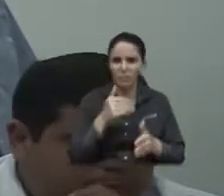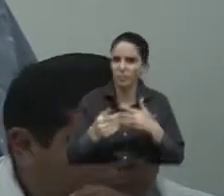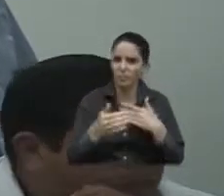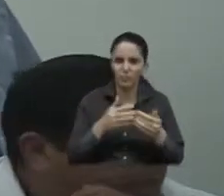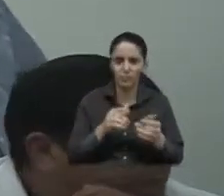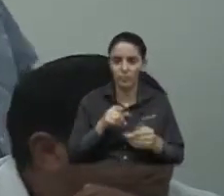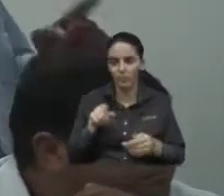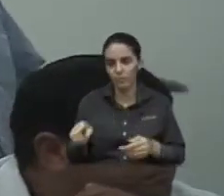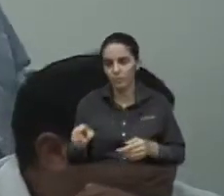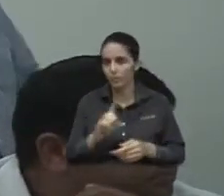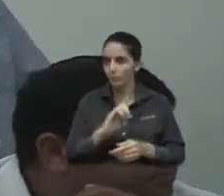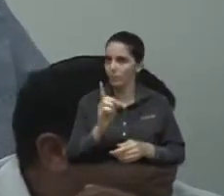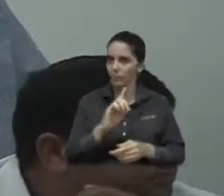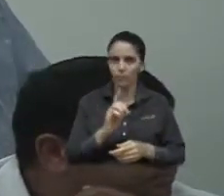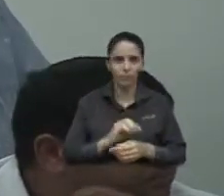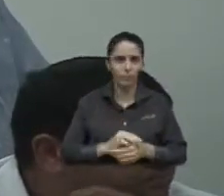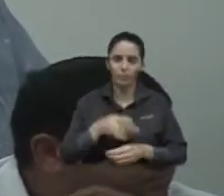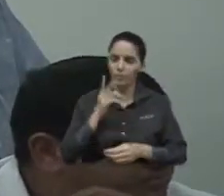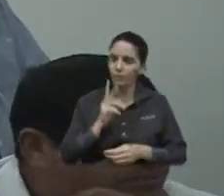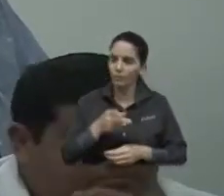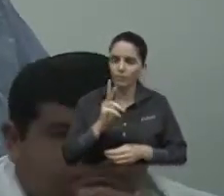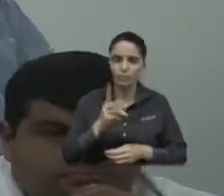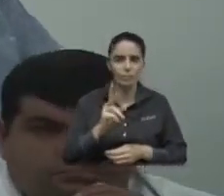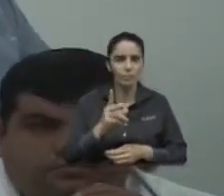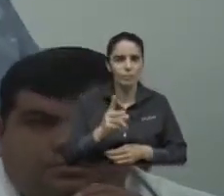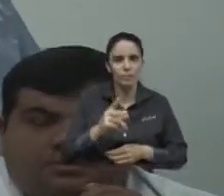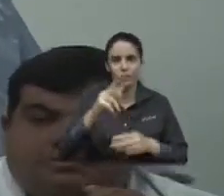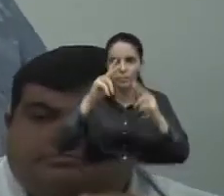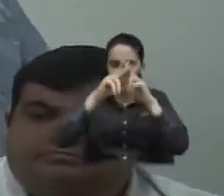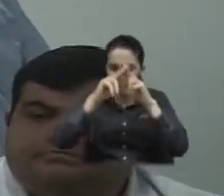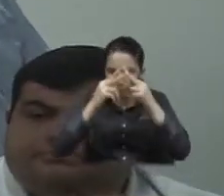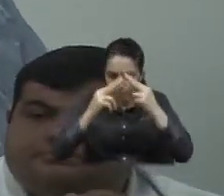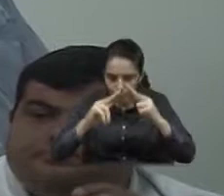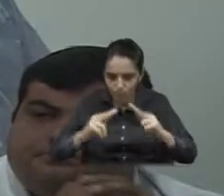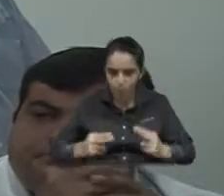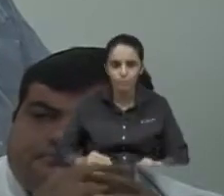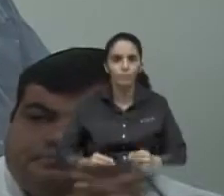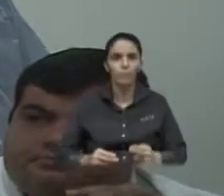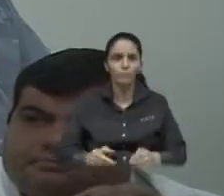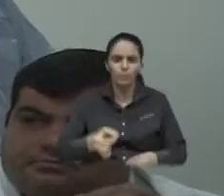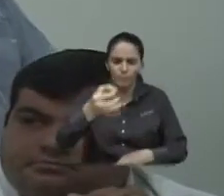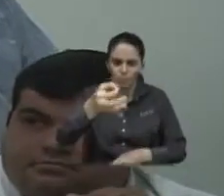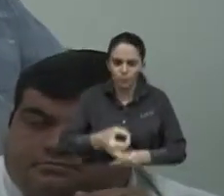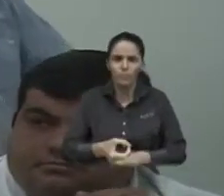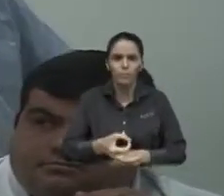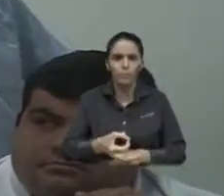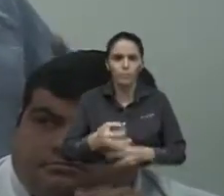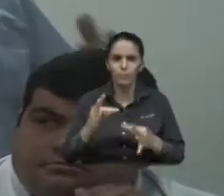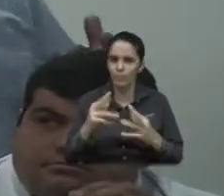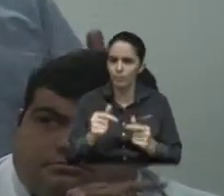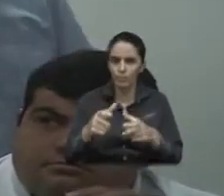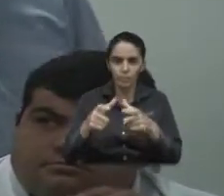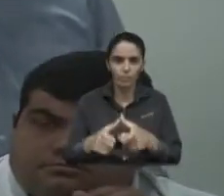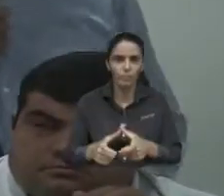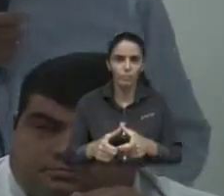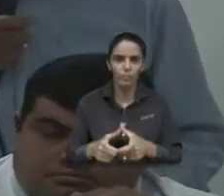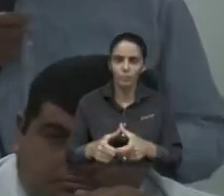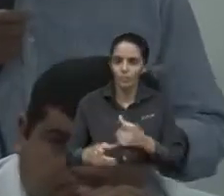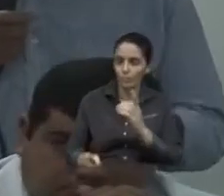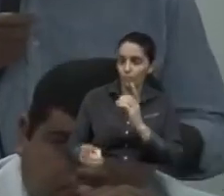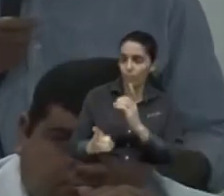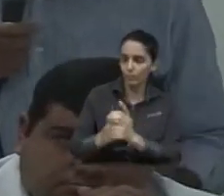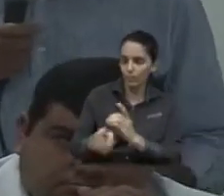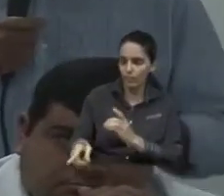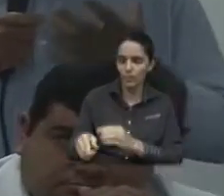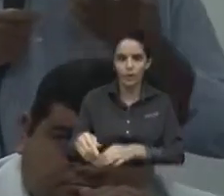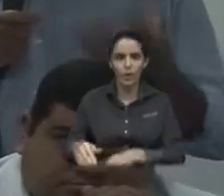não. O Moacir continuou sempre uma pessoa humilde, de caráter. Qualquer lugar que encontrava, ele falava com entusiasmo, com